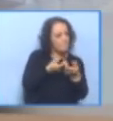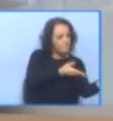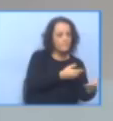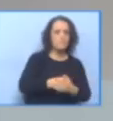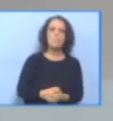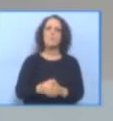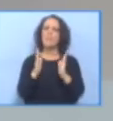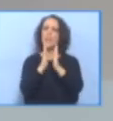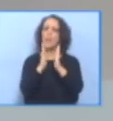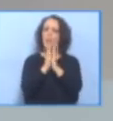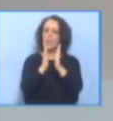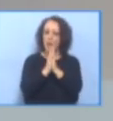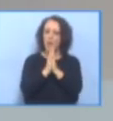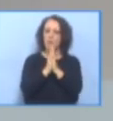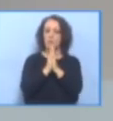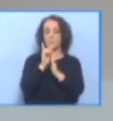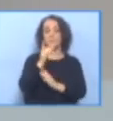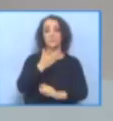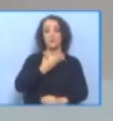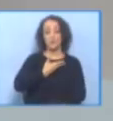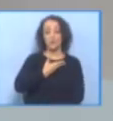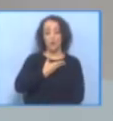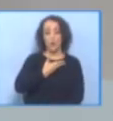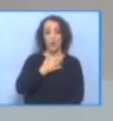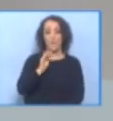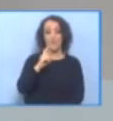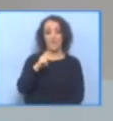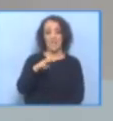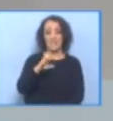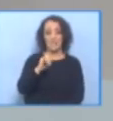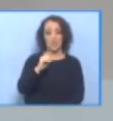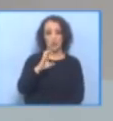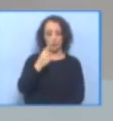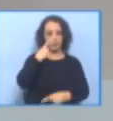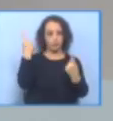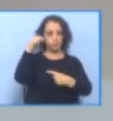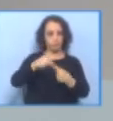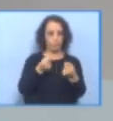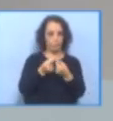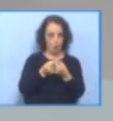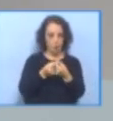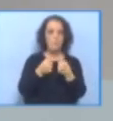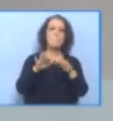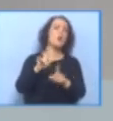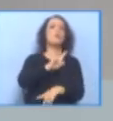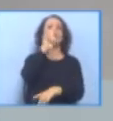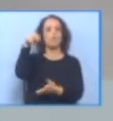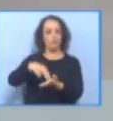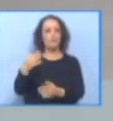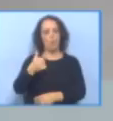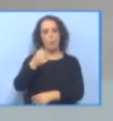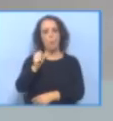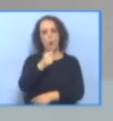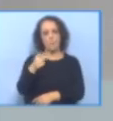da Igreja, o Dom Francisco manifestou sua proximidade, entretanto ele esteve em Borba e celebrou